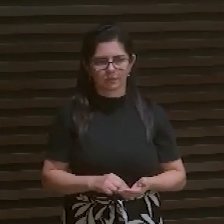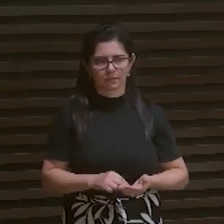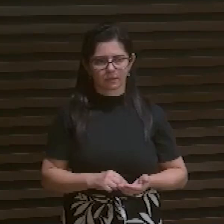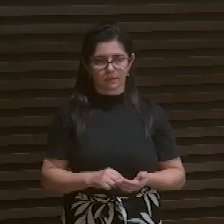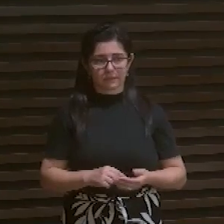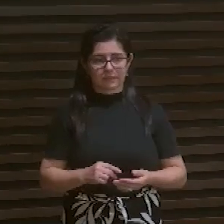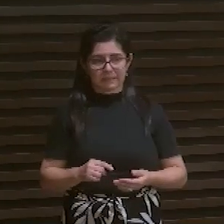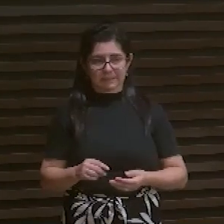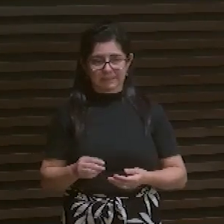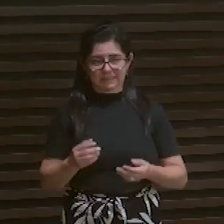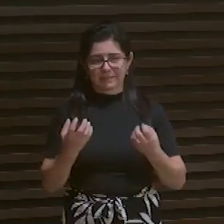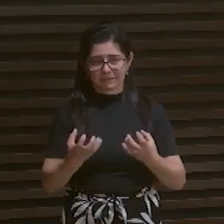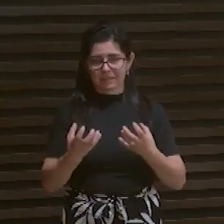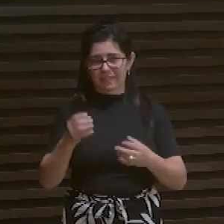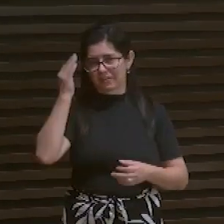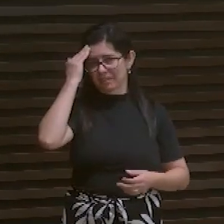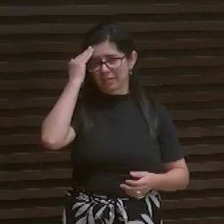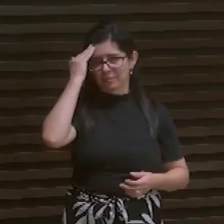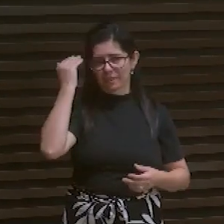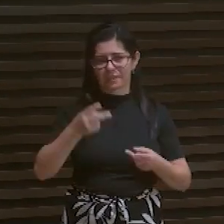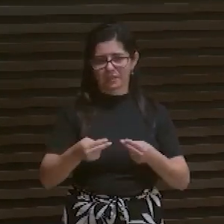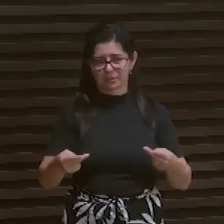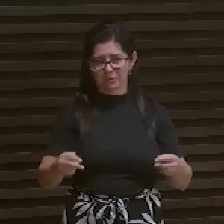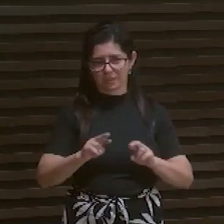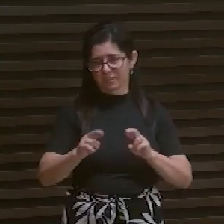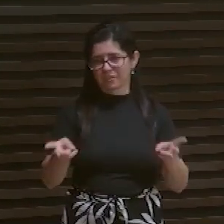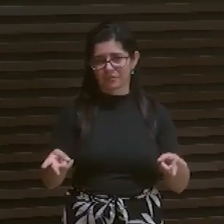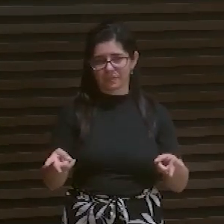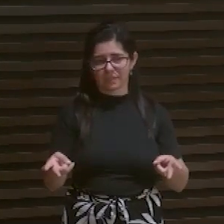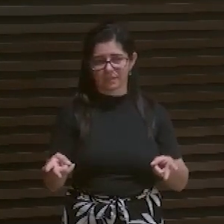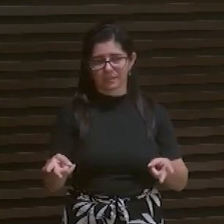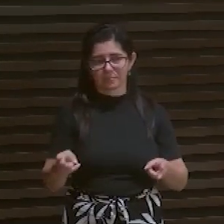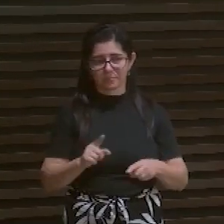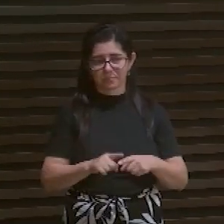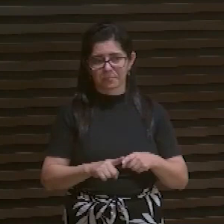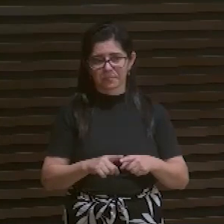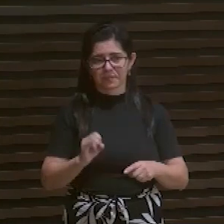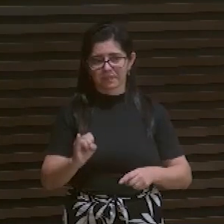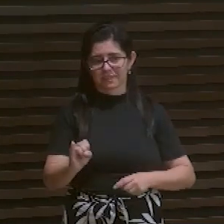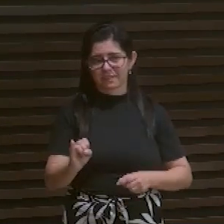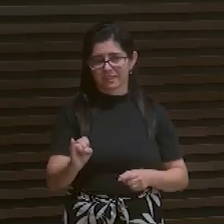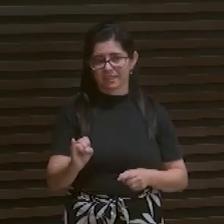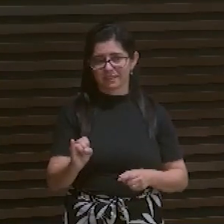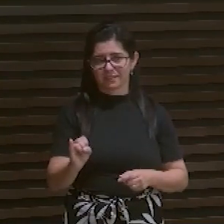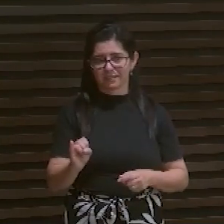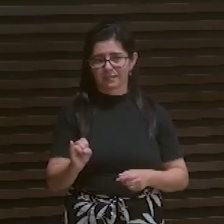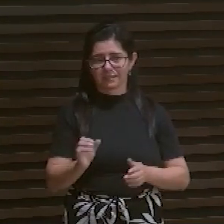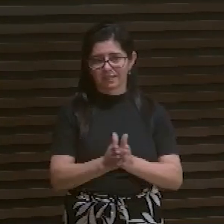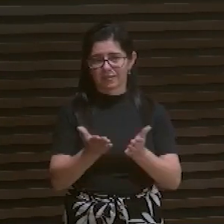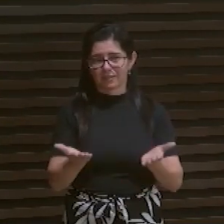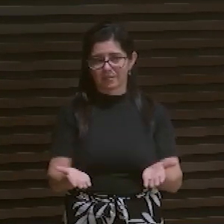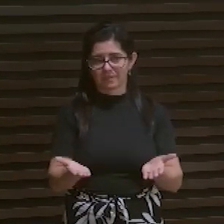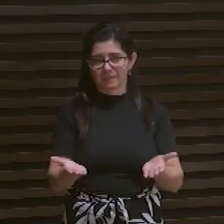eu quero saber, porque eu quero ouvir o que eu quero. Porque se eu pegar a Bíblia, ela me confronta.